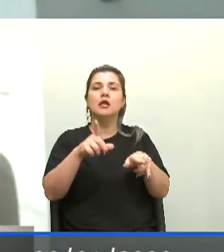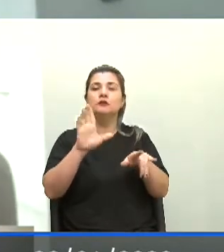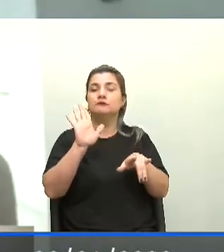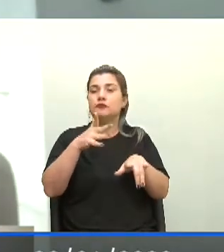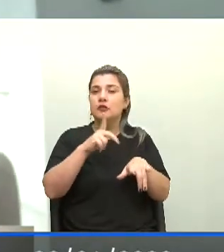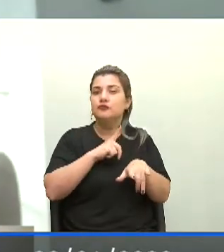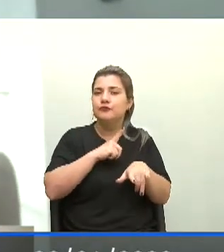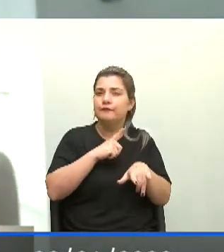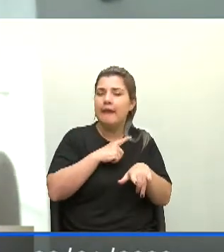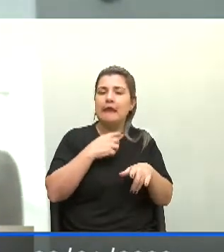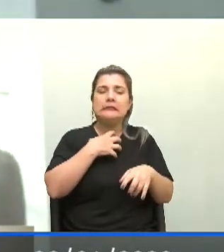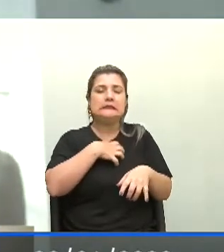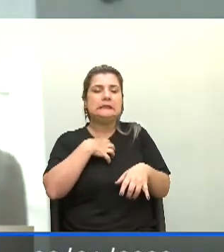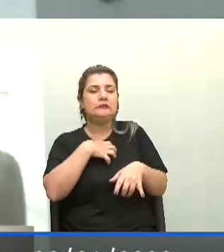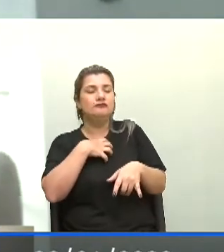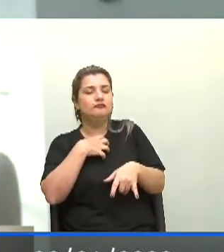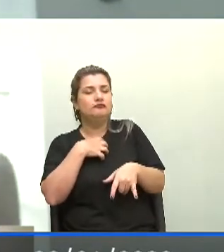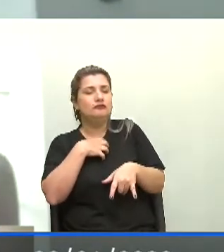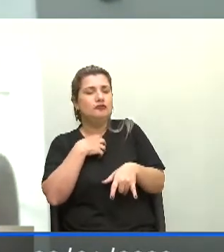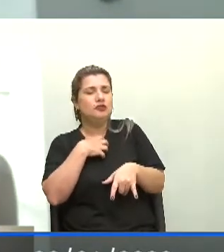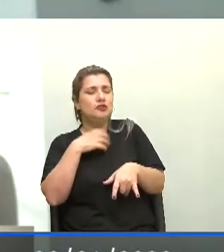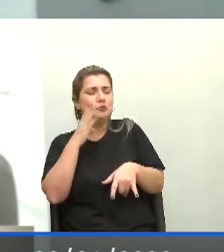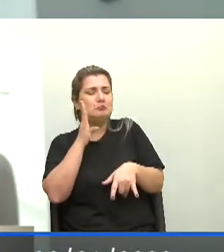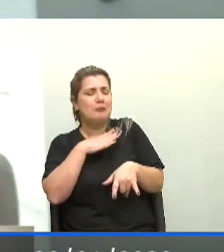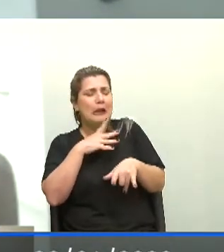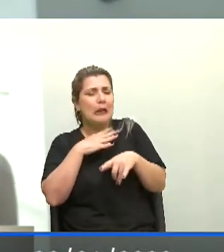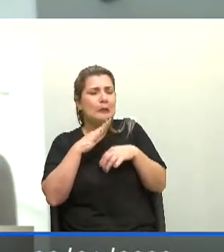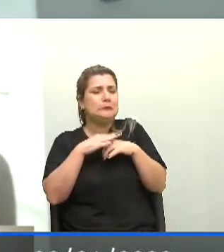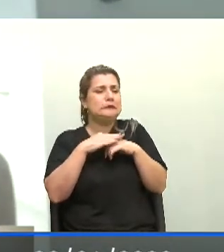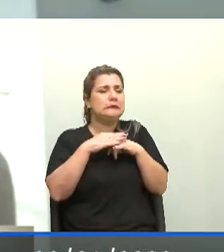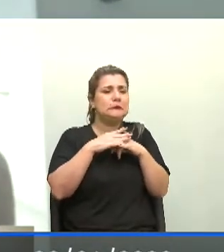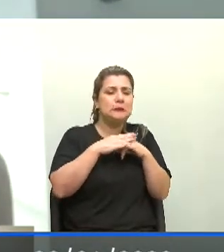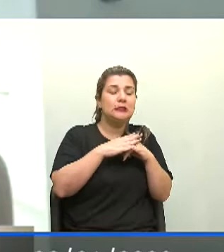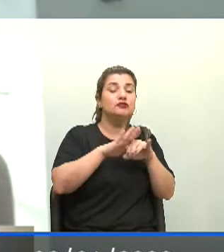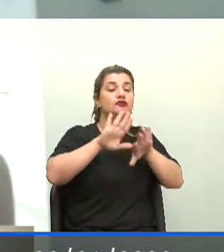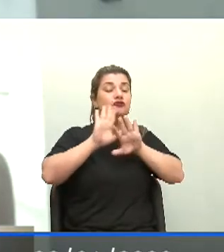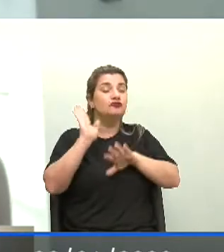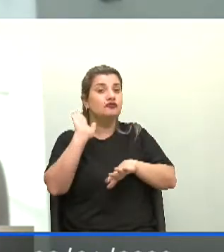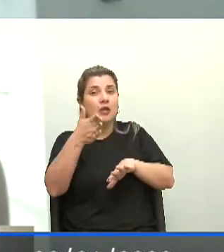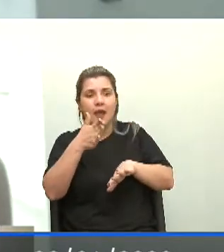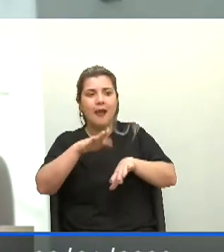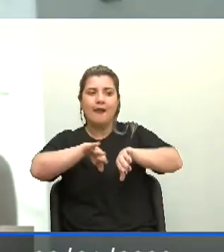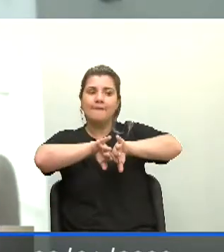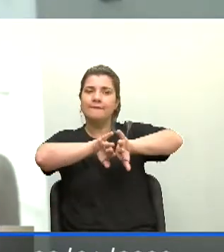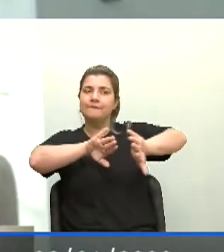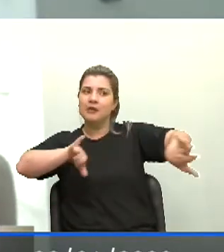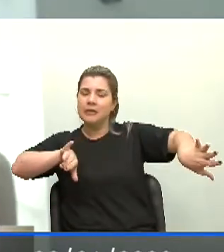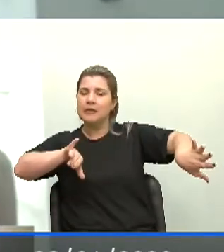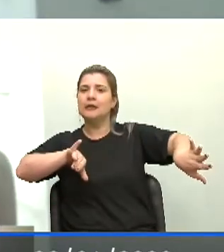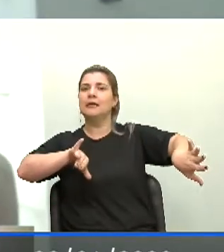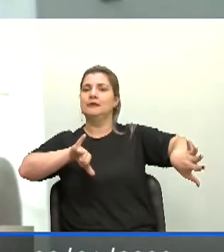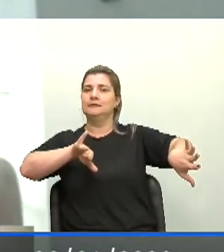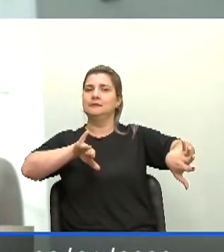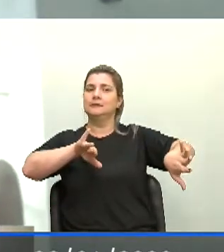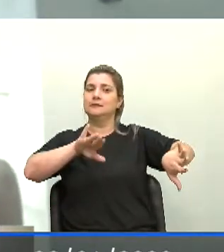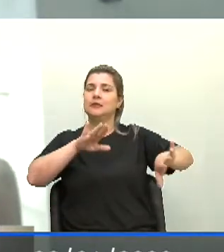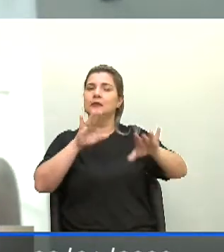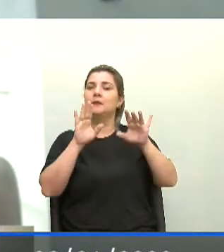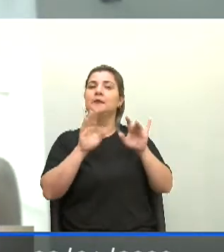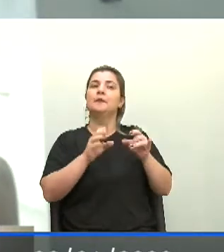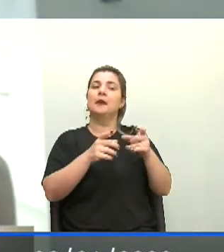área específica do serviço das empresas, para a área, para ser encaminhado e conduzido para a área